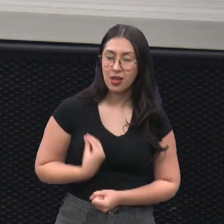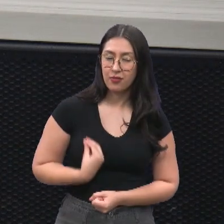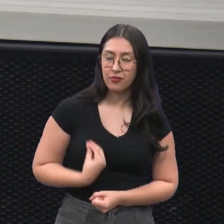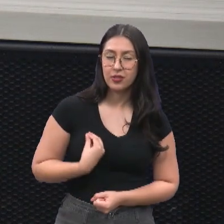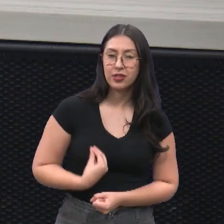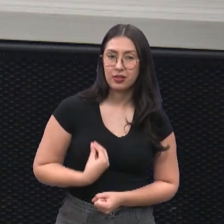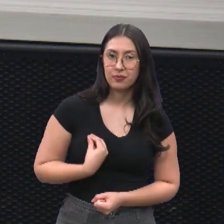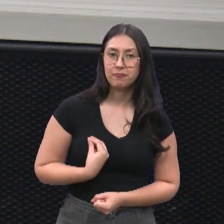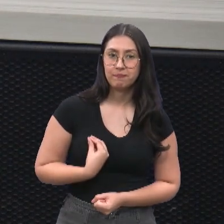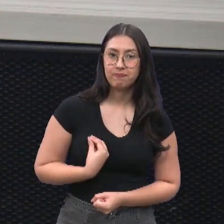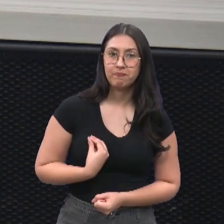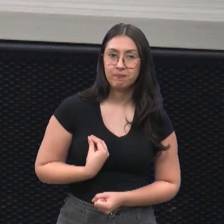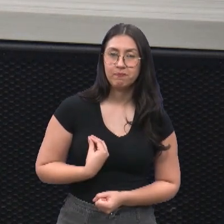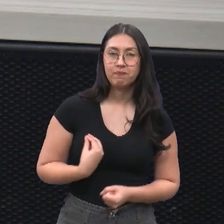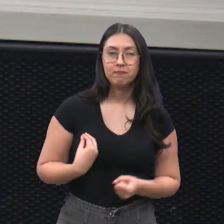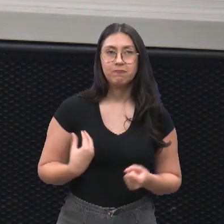grande